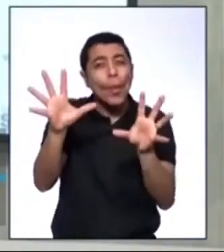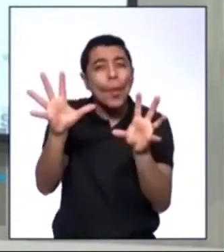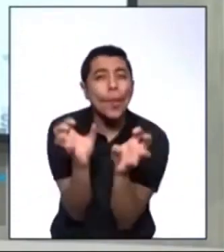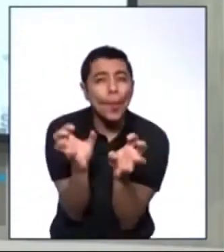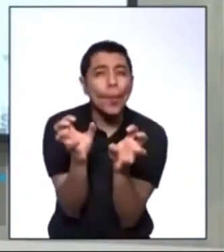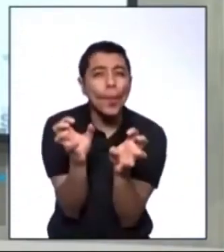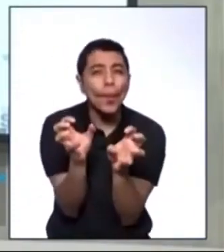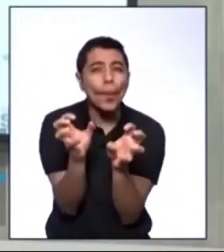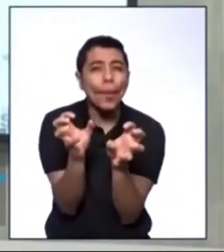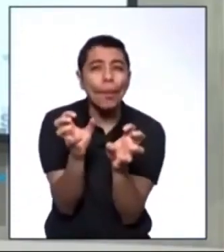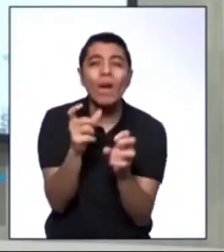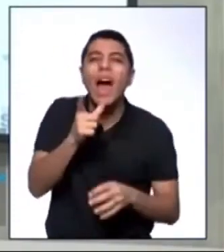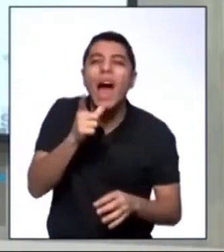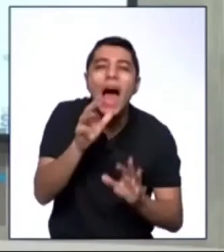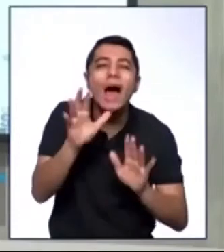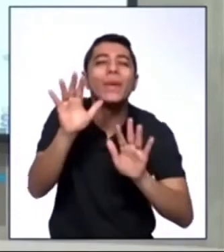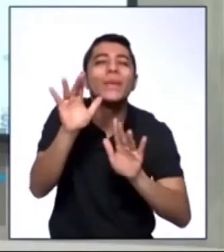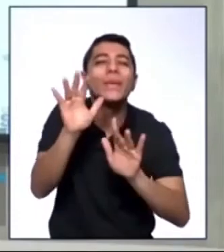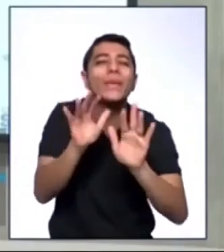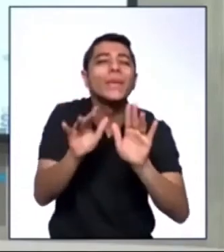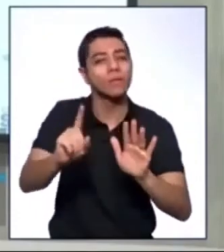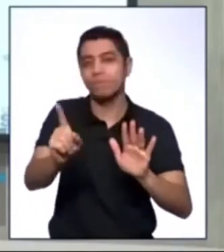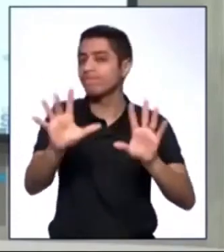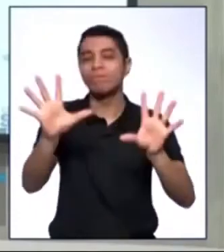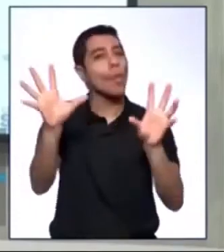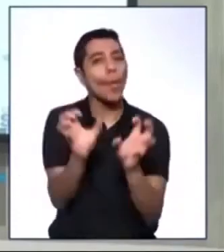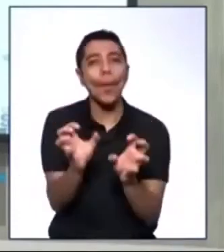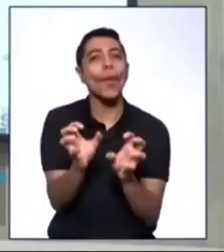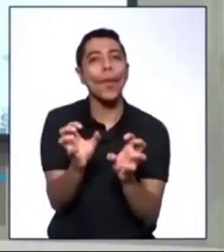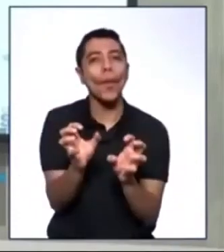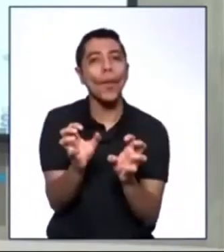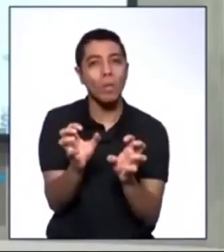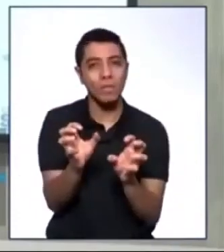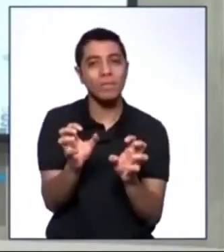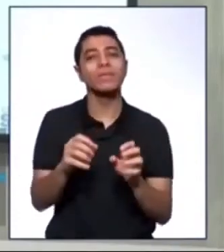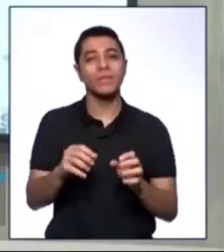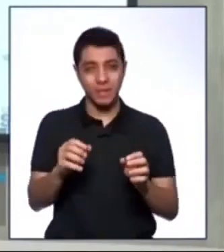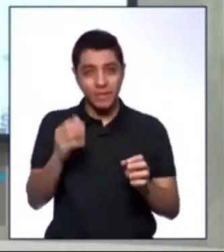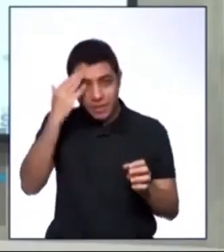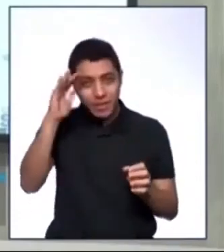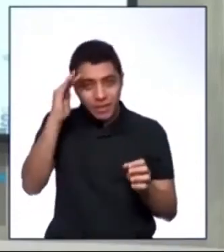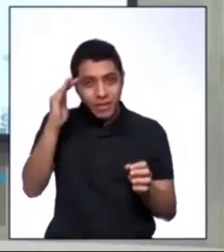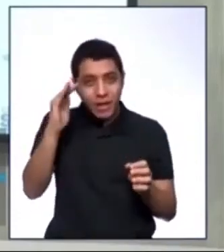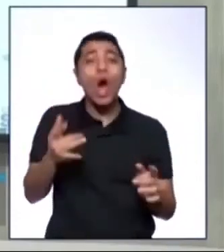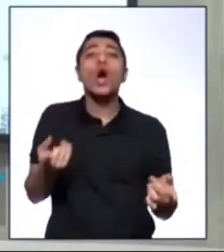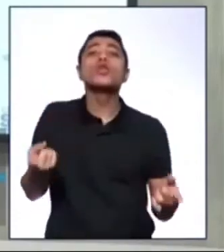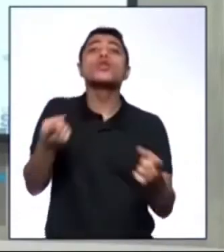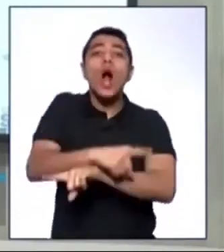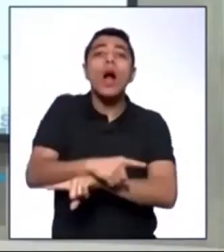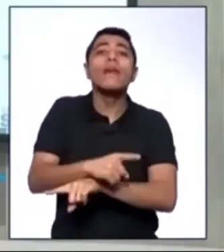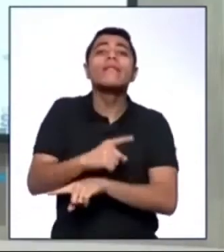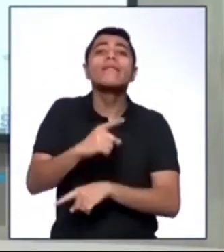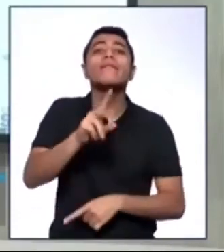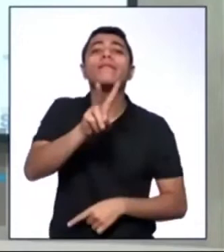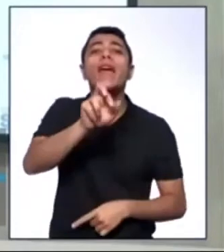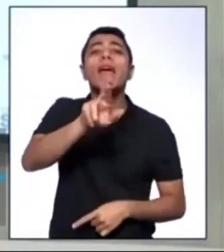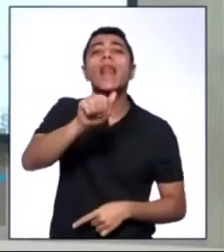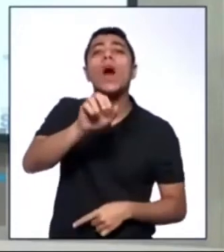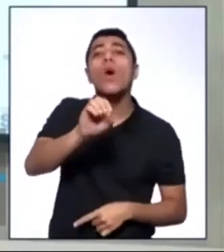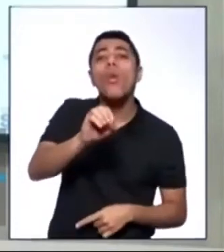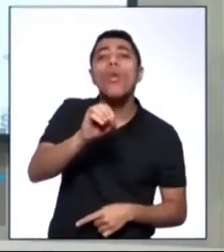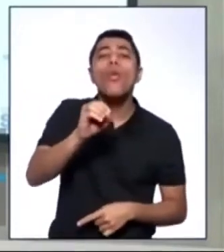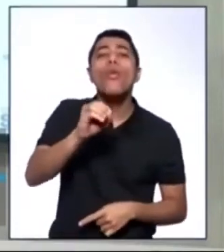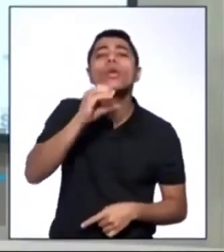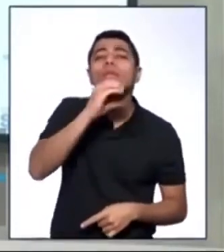amenas. Já o verão é tropical e o verão vai ser quente e chuvoso. Tudo bem? Então, galera, para a gente não